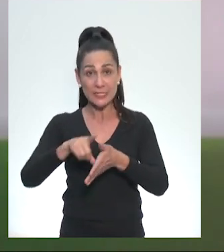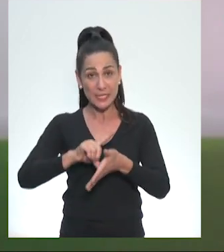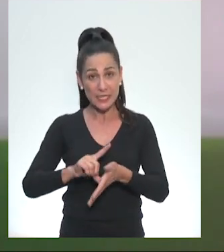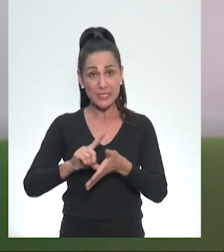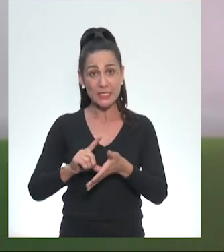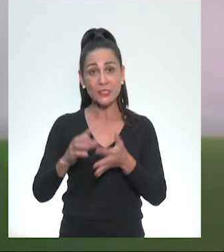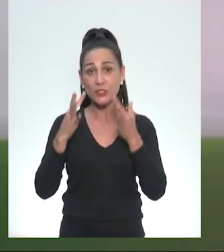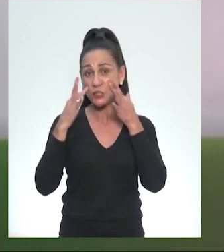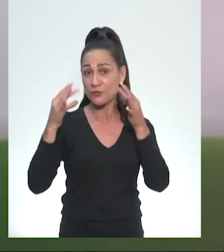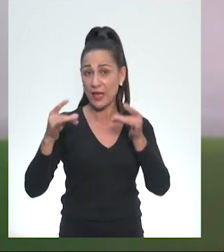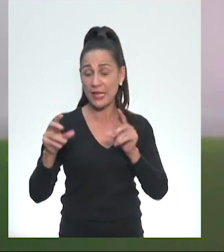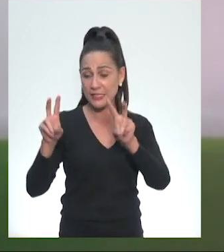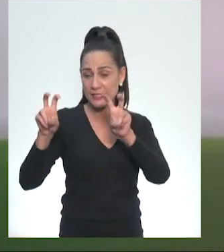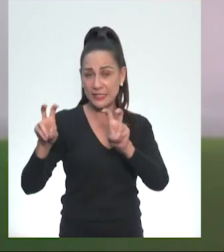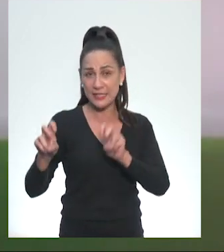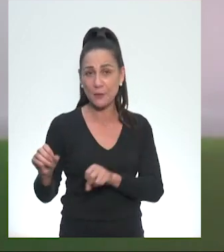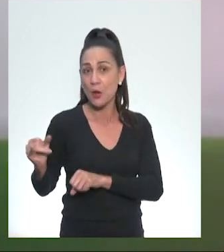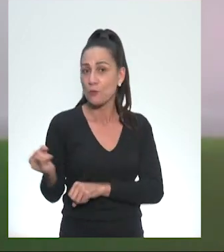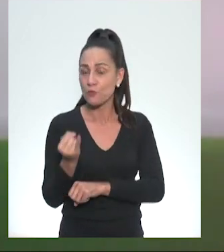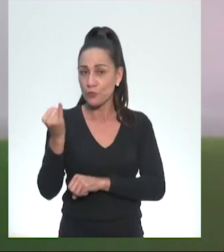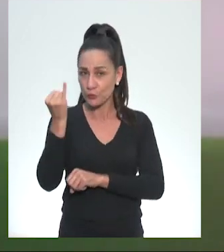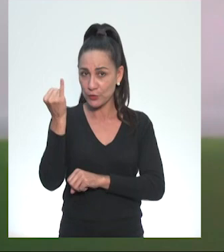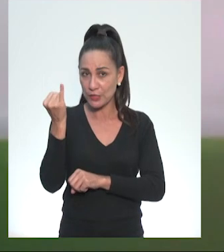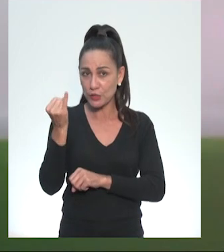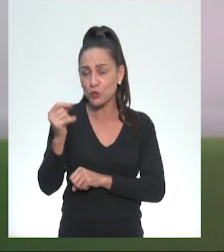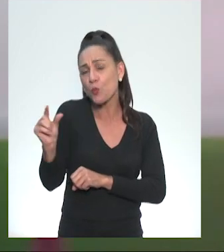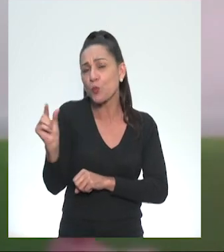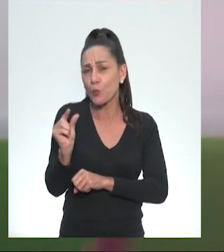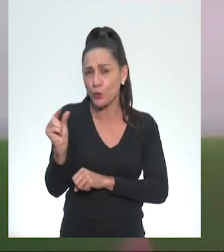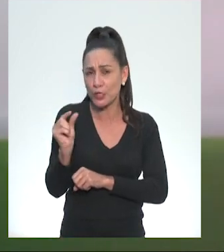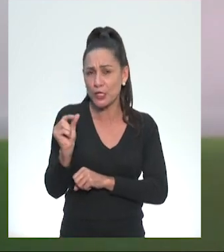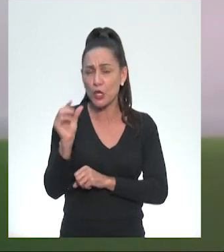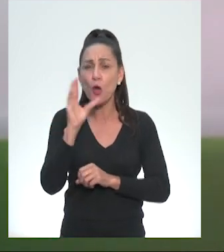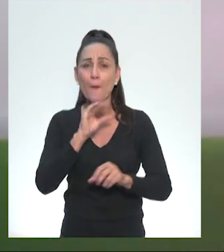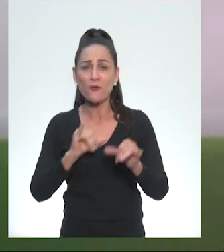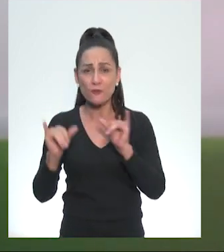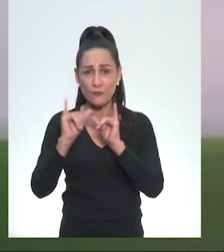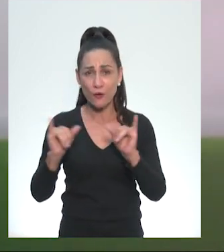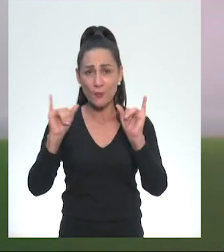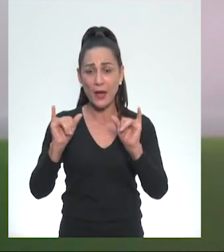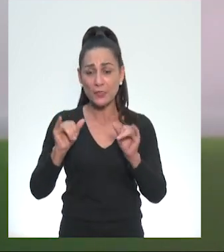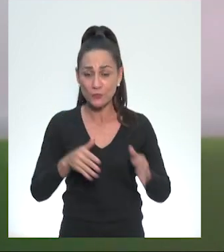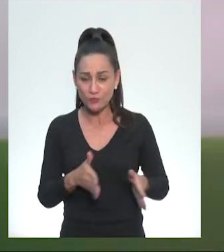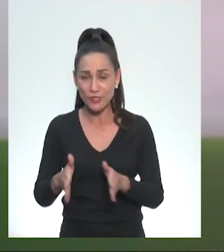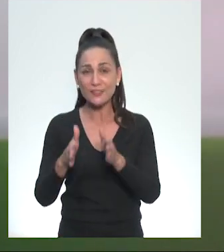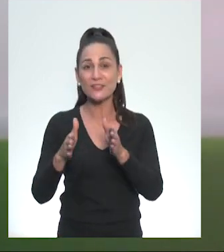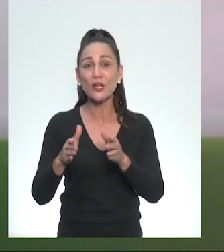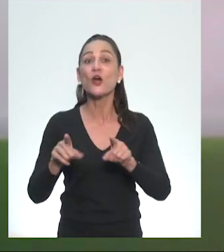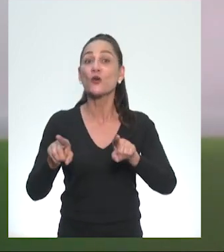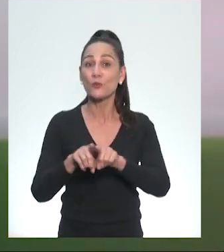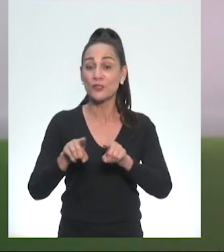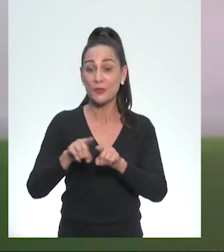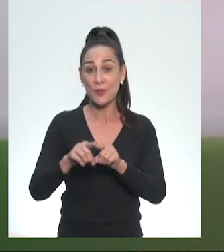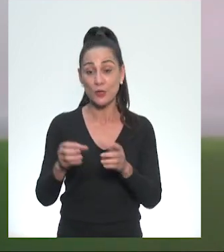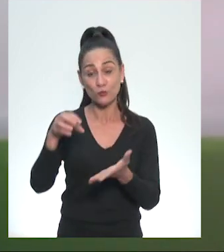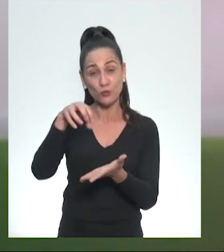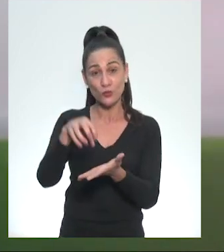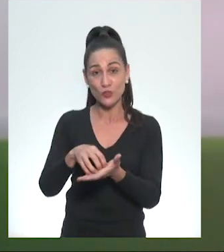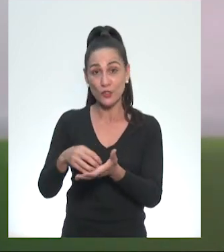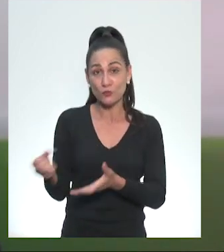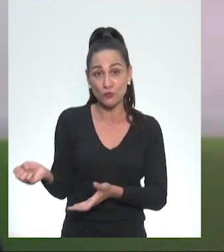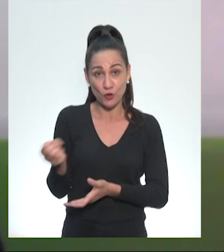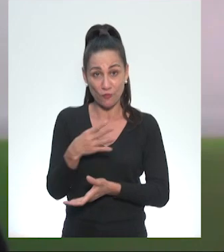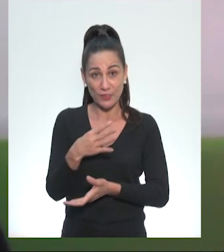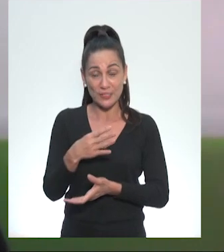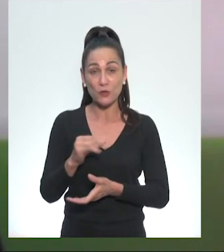dessa nossa temática super importante, eu queria falar um pouquinho mais tanto sobre essa trilha quanto do nosso Centro de Inovação. Então, o